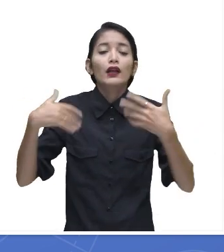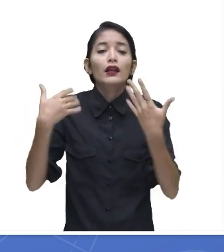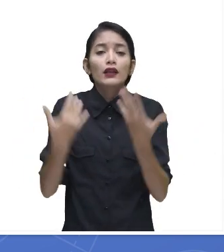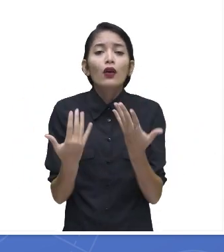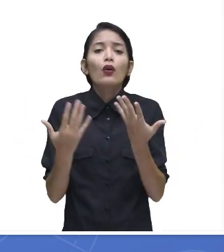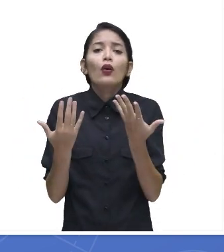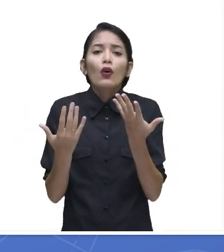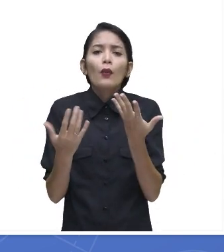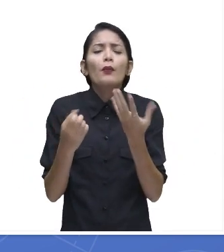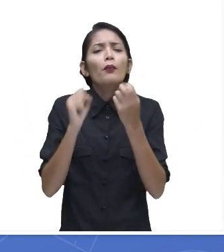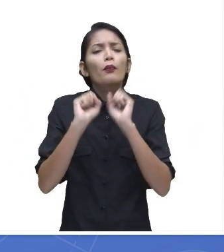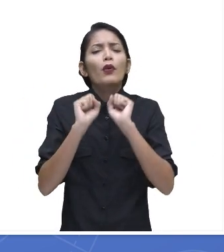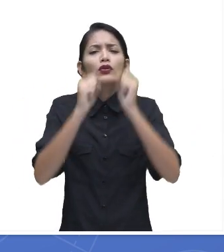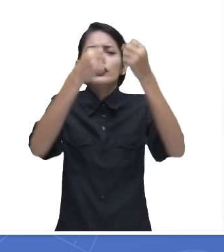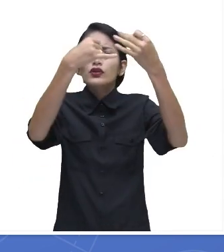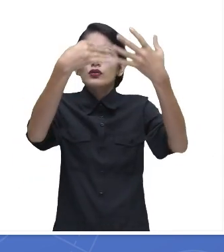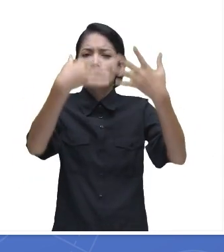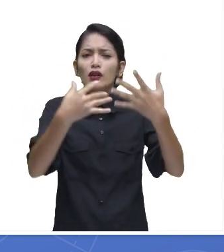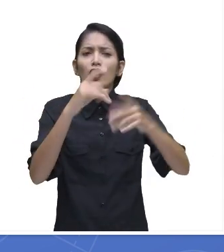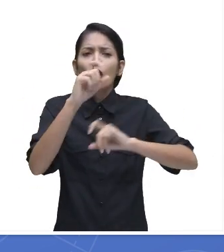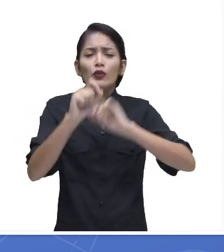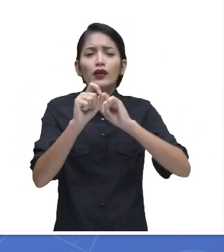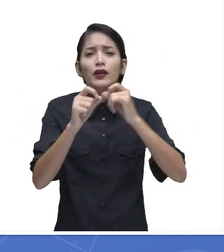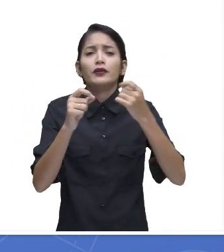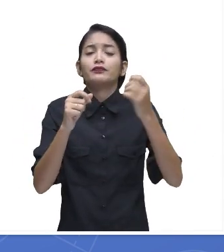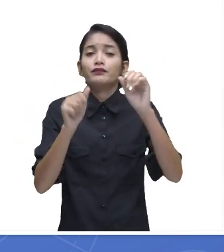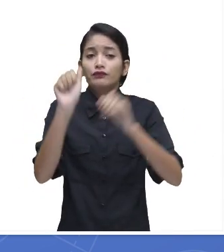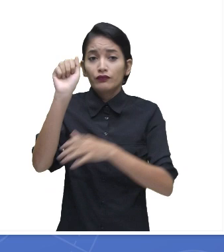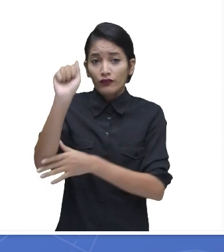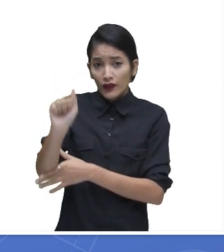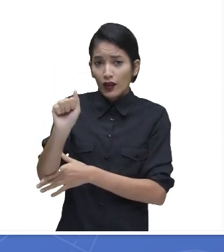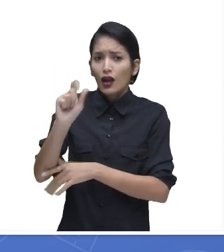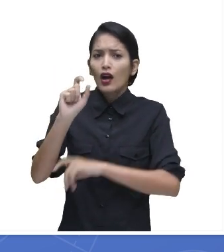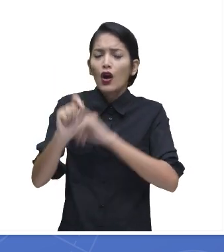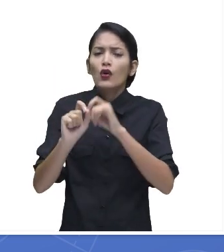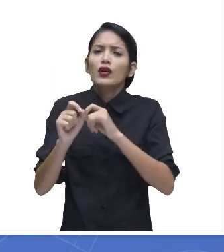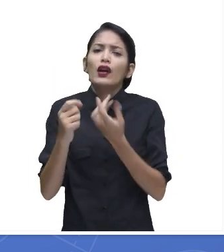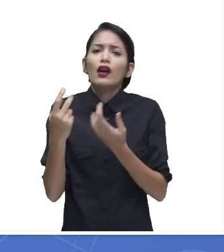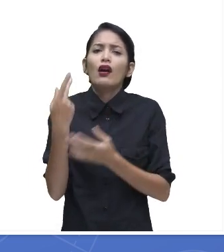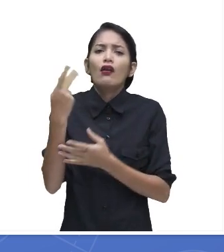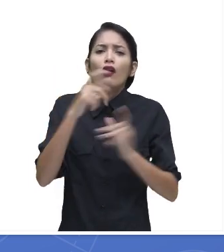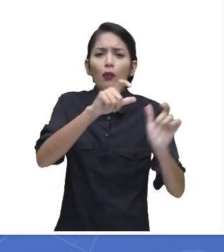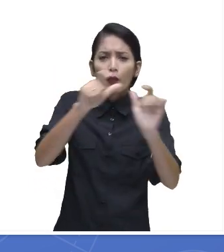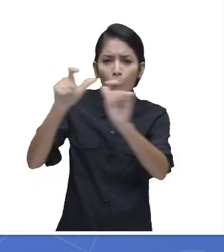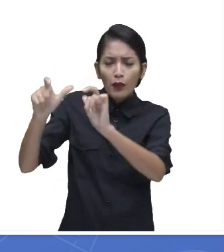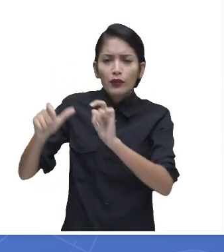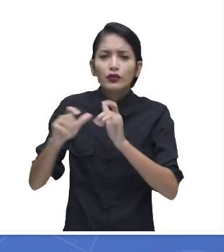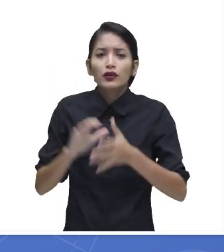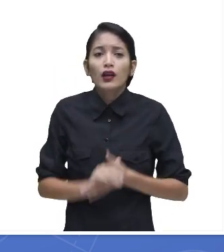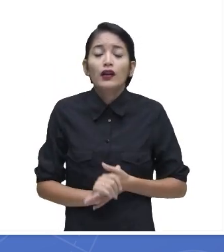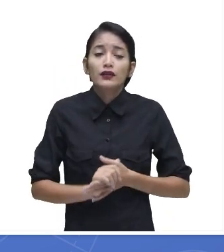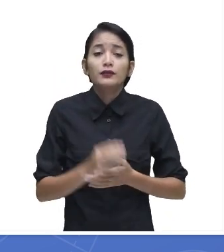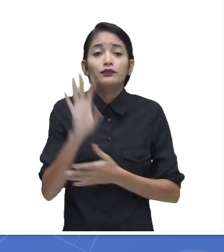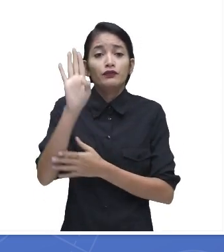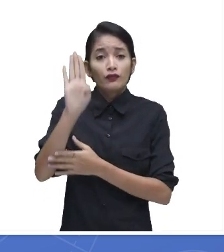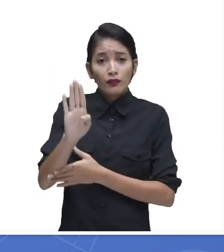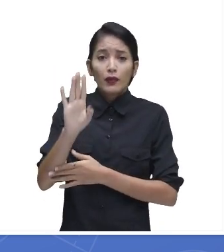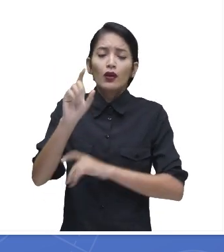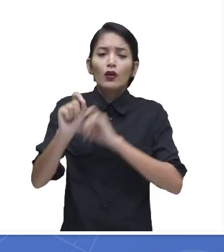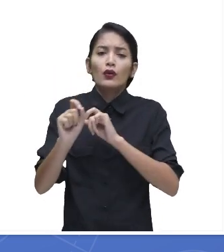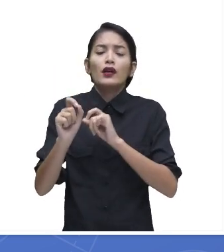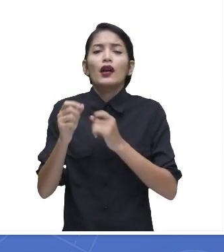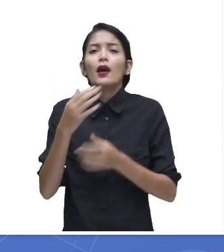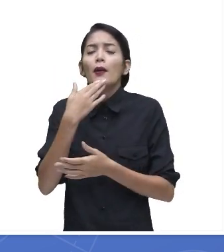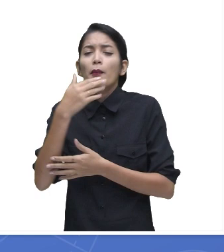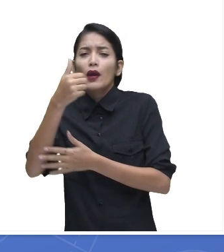pode explicar-se, aí letra A, pelo alto preço do solo nas demais regiões, letra B, pelas preferências culturais dos migrantes,